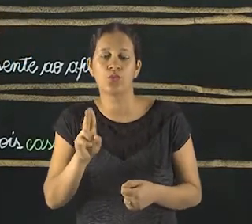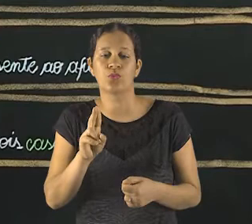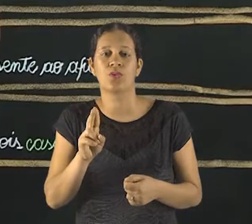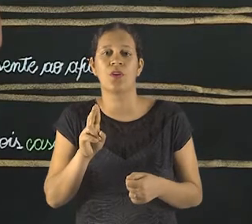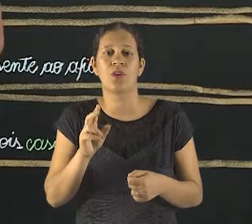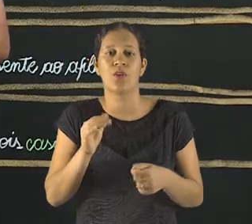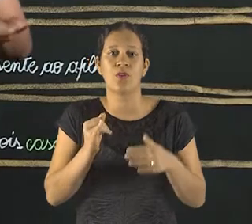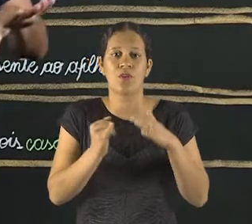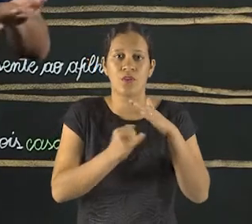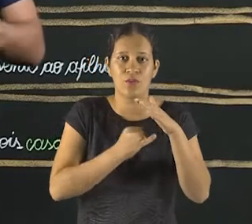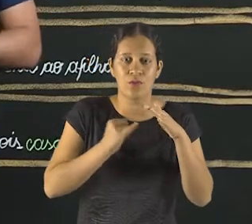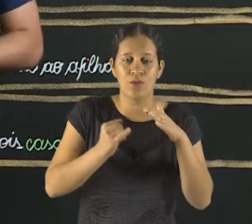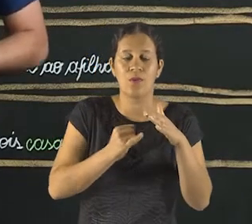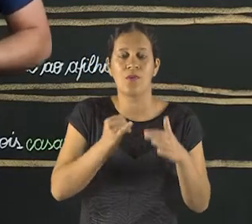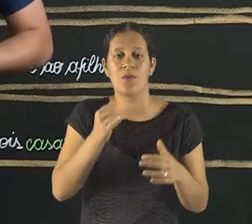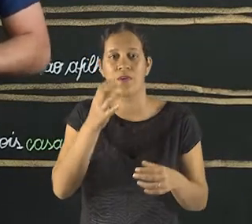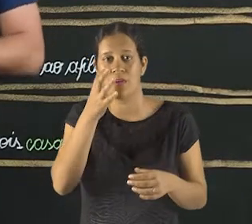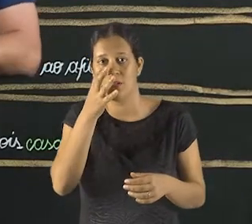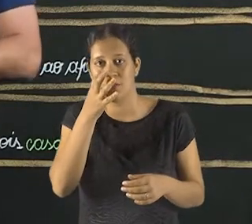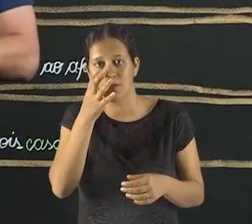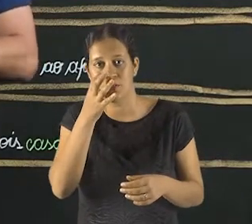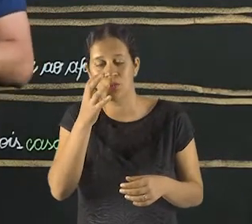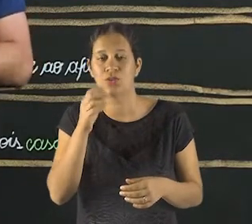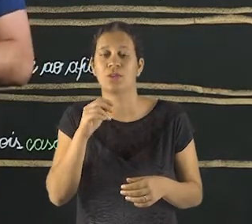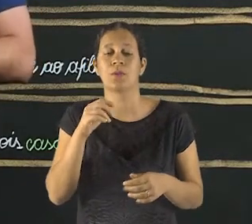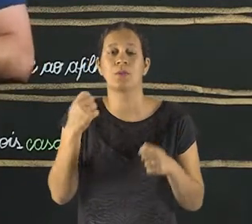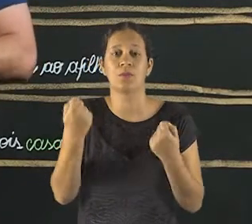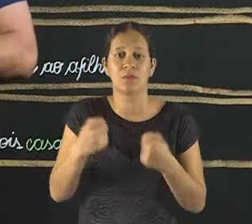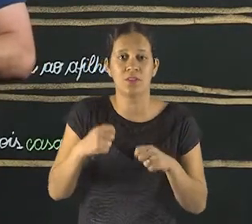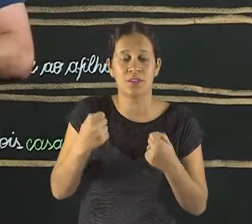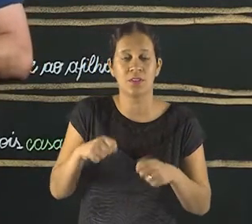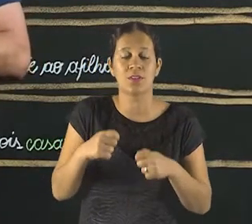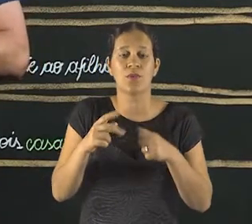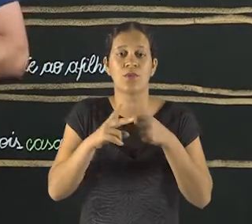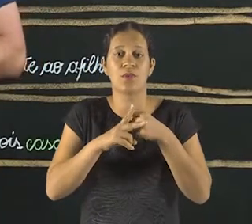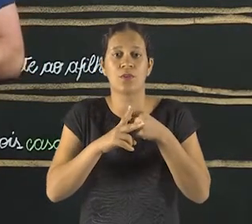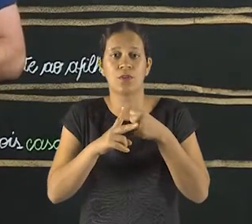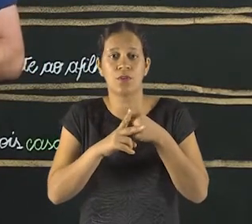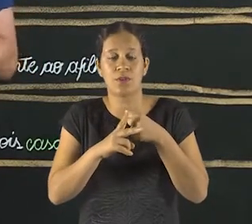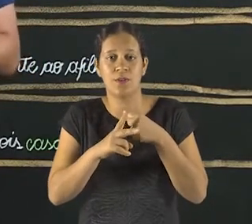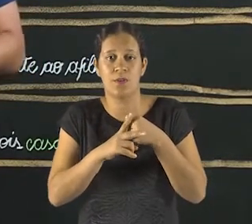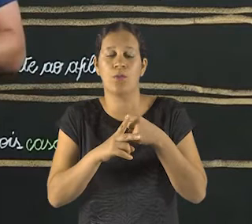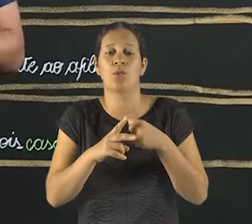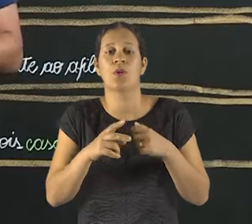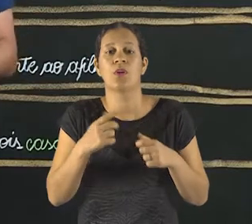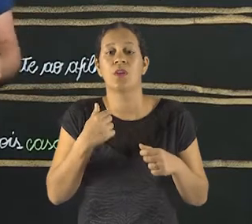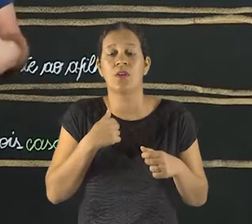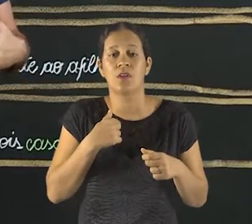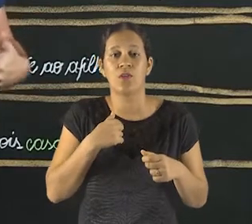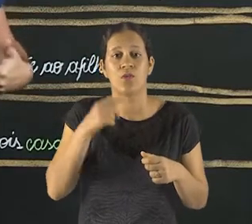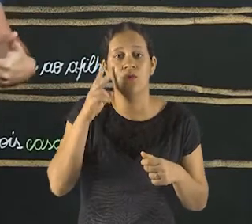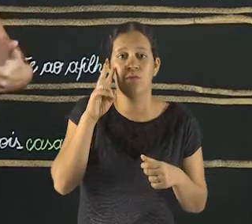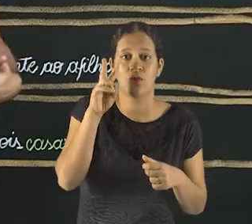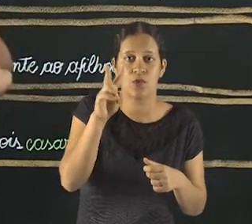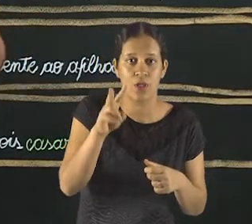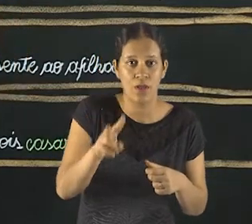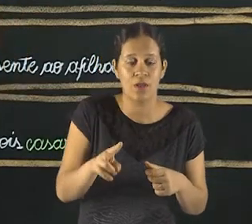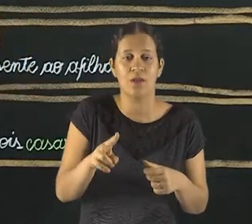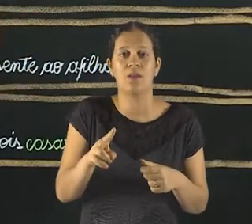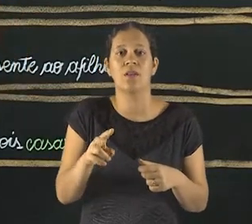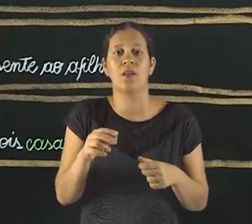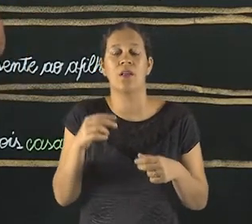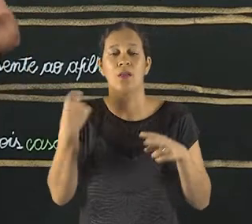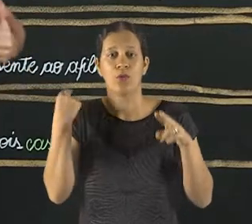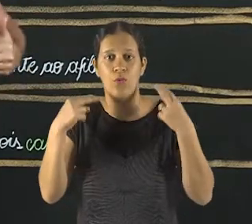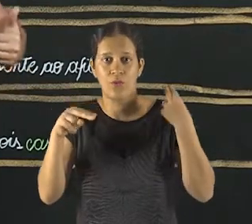no uso informal, quase ninguém usa o verbo assistir como um verbo transitivo indireto. A gente tem o costume de dizer eu assisti o filme,